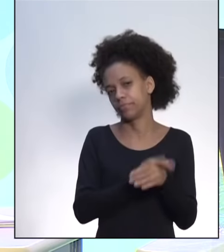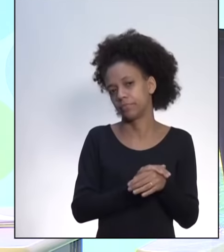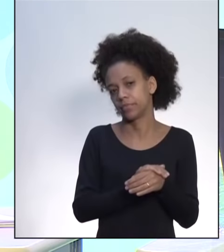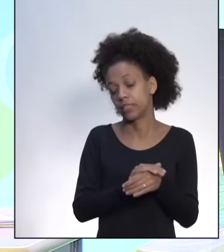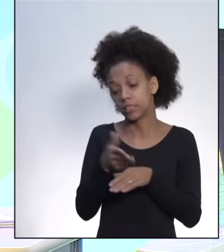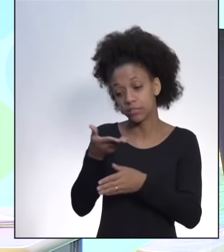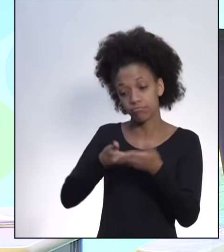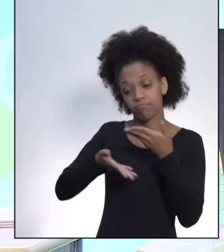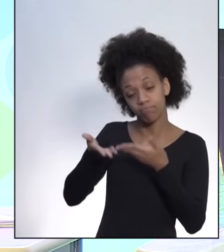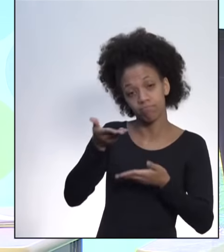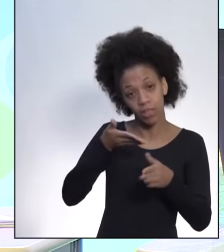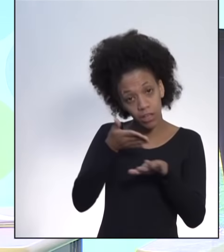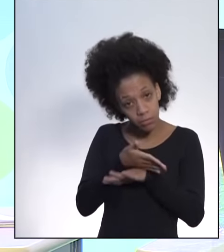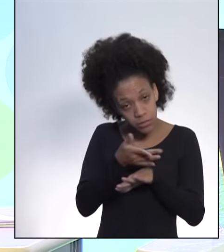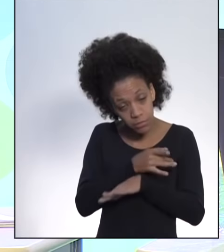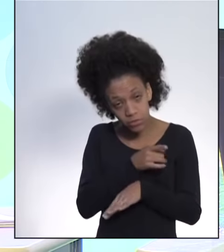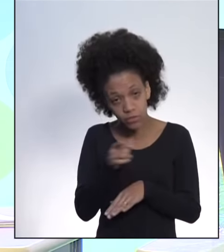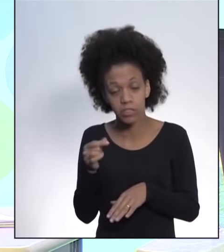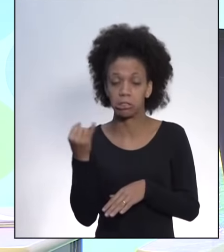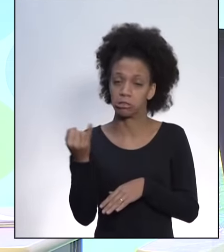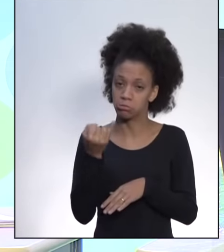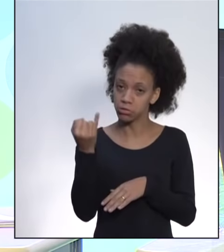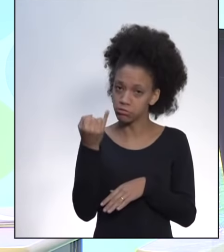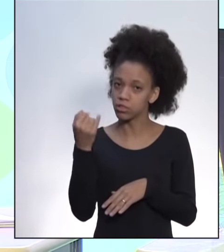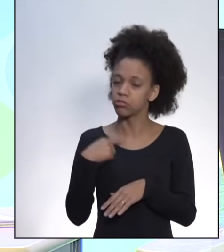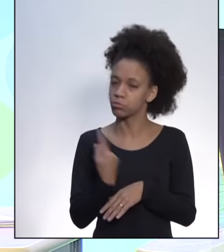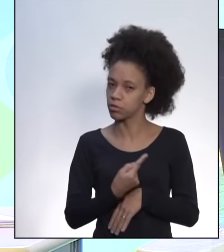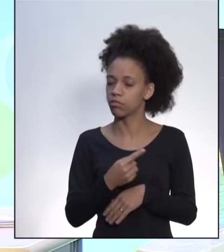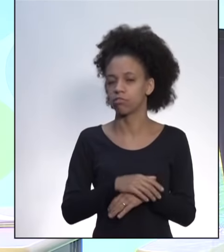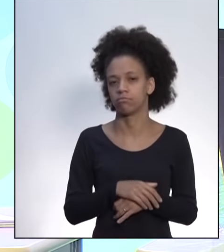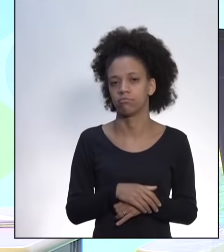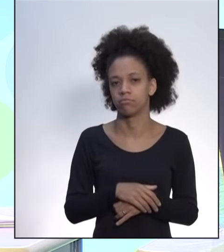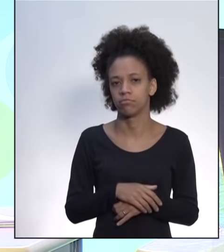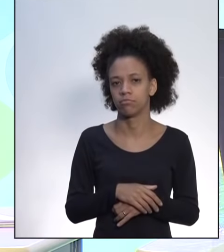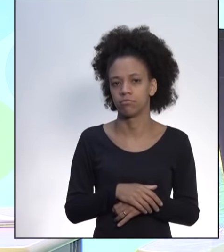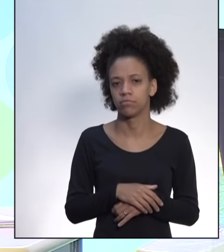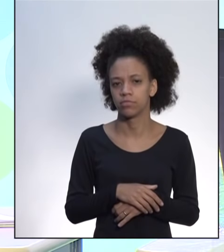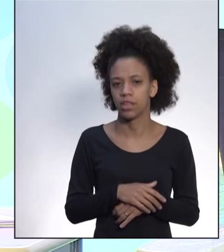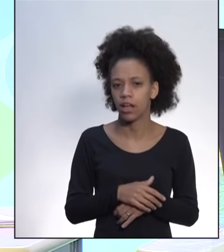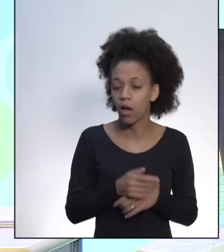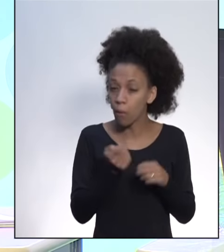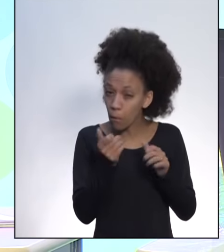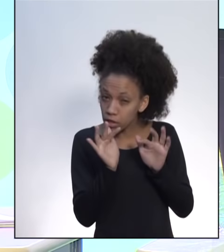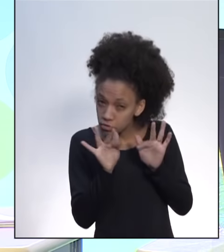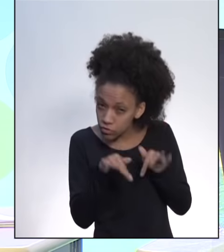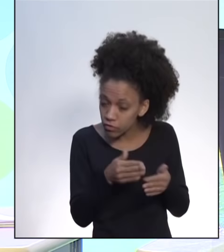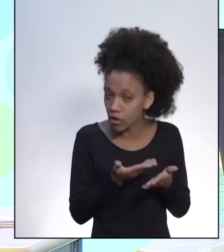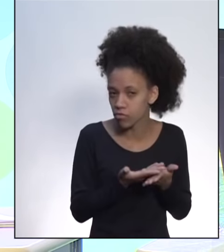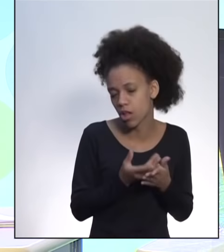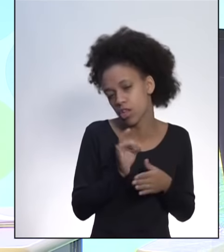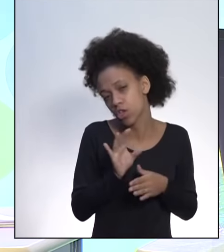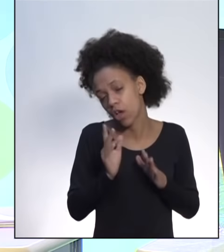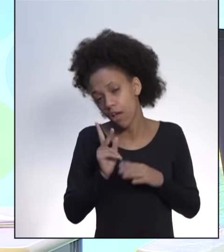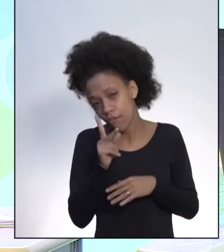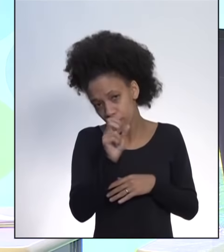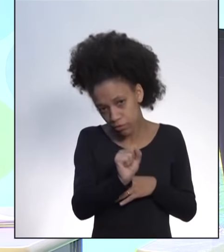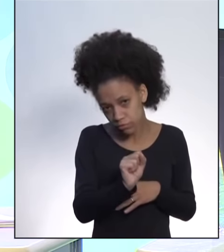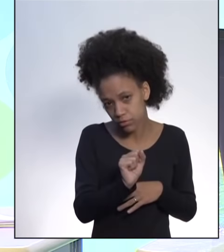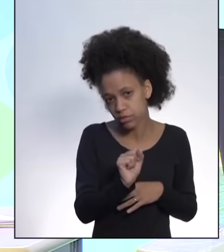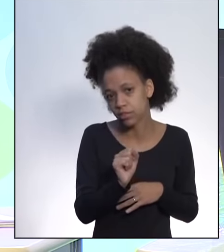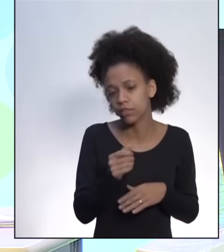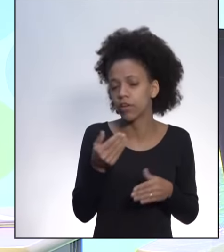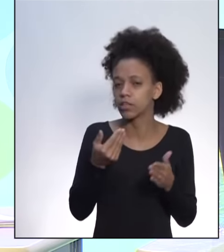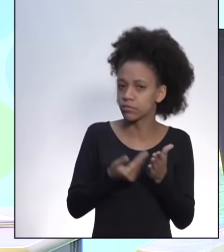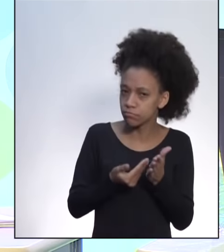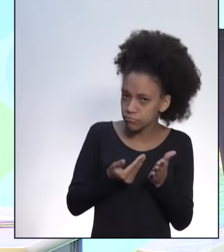devolutiva de vocês a participação de vocês é super importante para a gente a gente já tá indo para o final da aula então só vou reforçar que essa